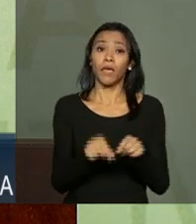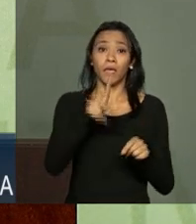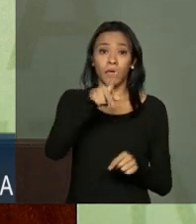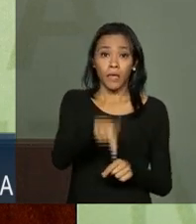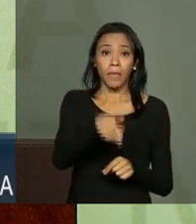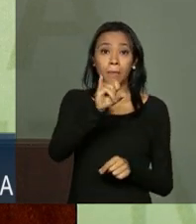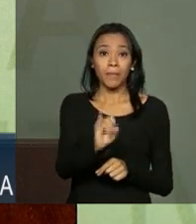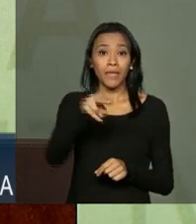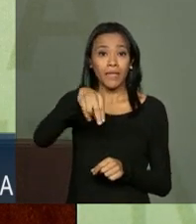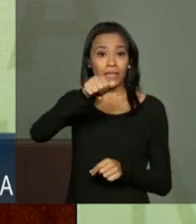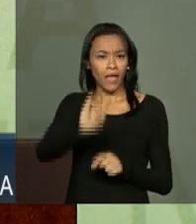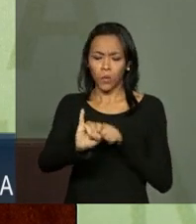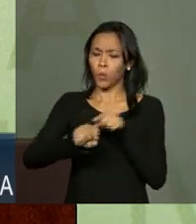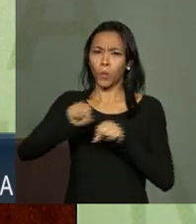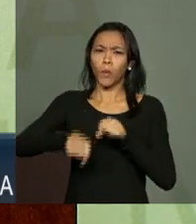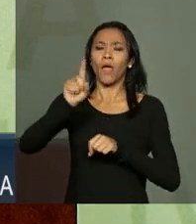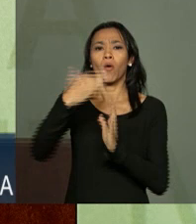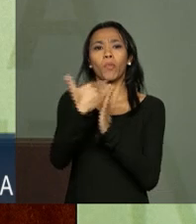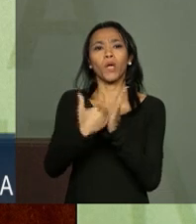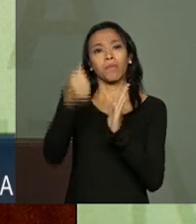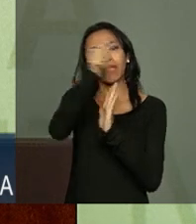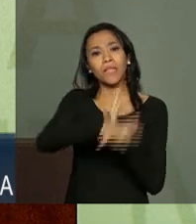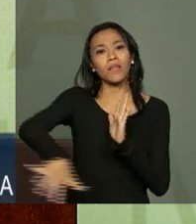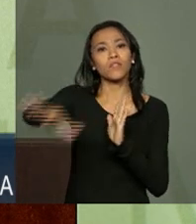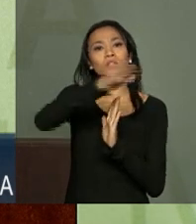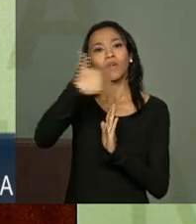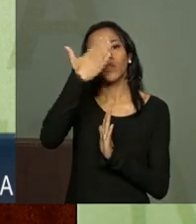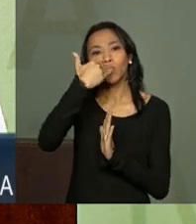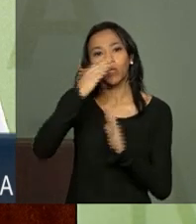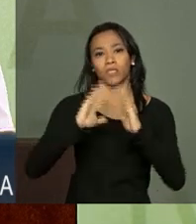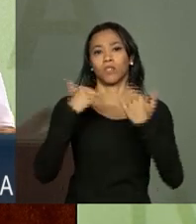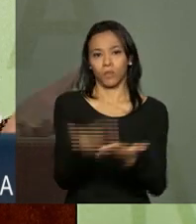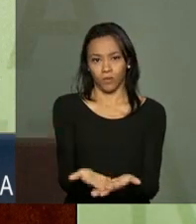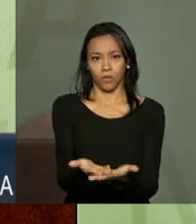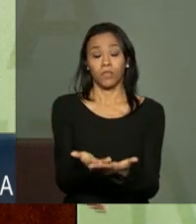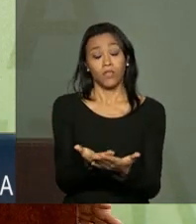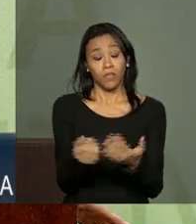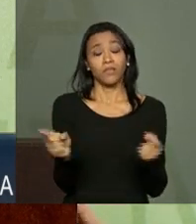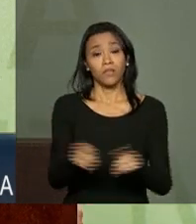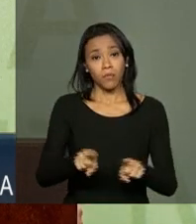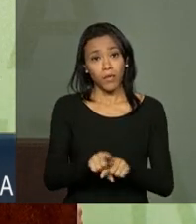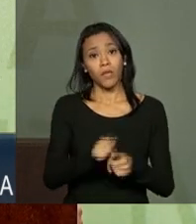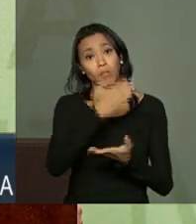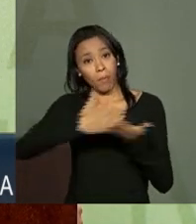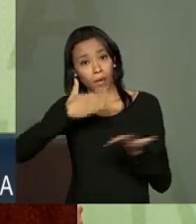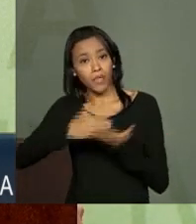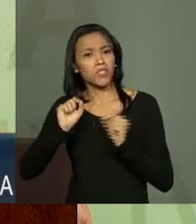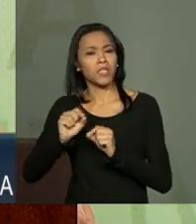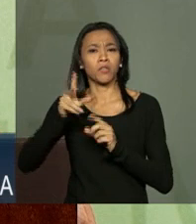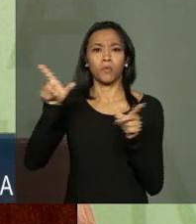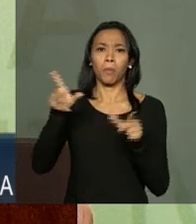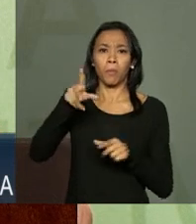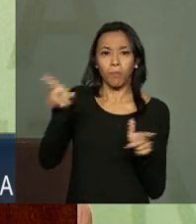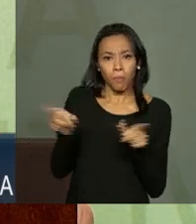Programa Nacional de Alimentação Escolar. E também com uma parte do PAA,